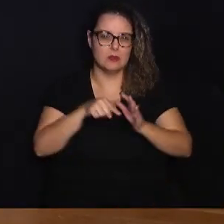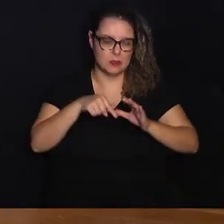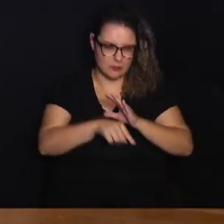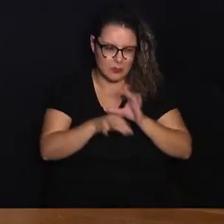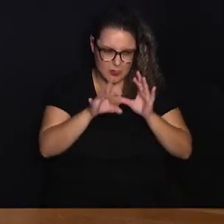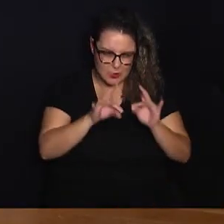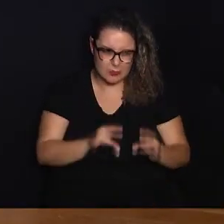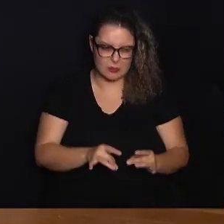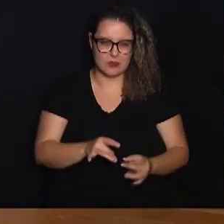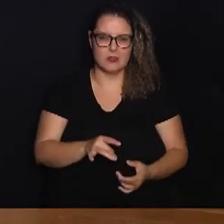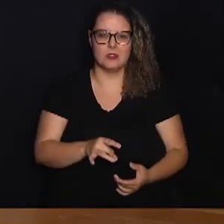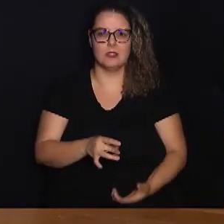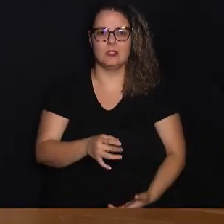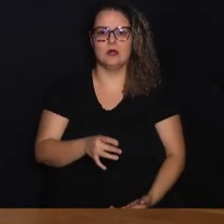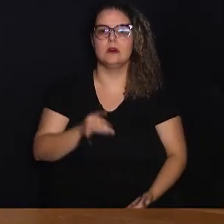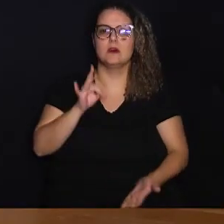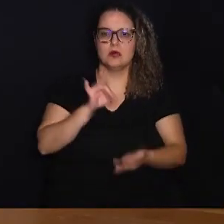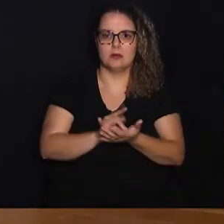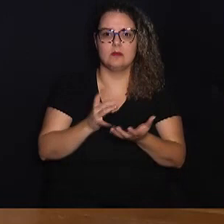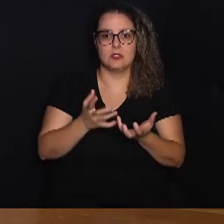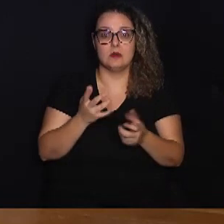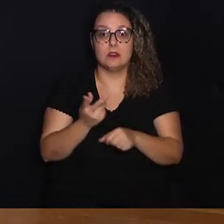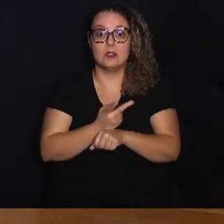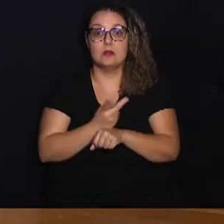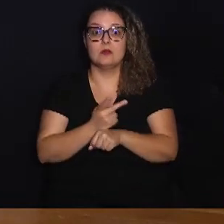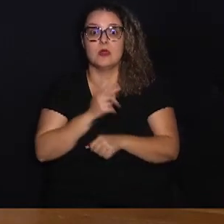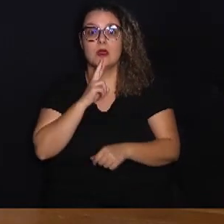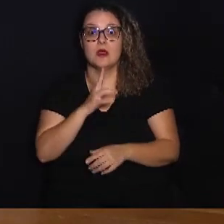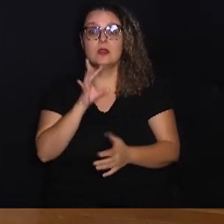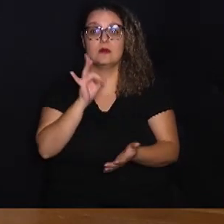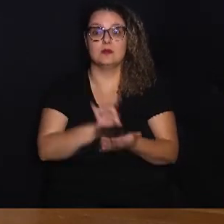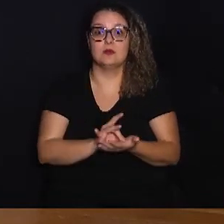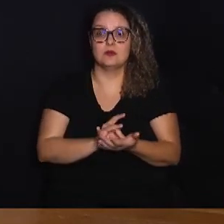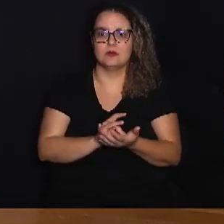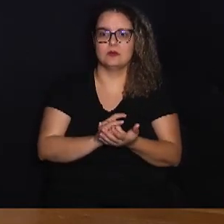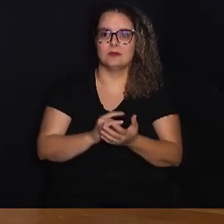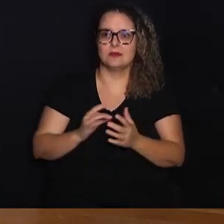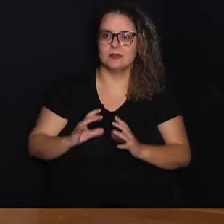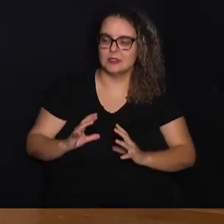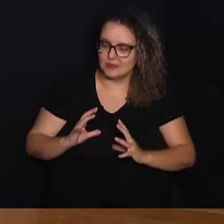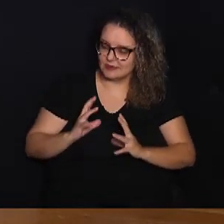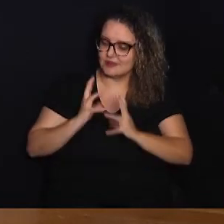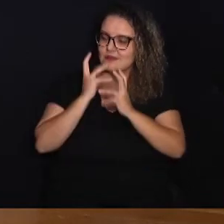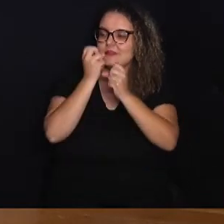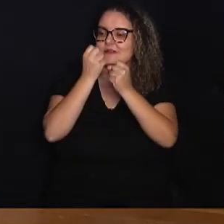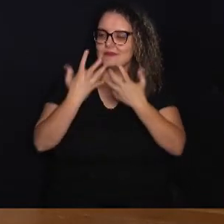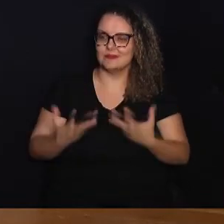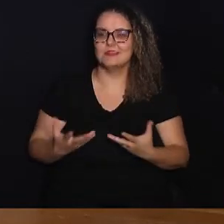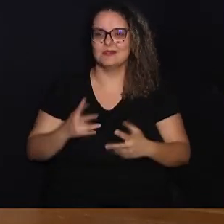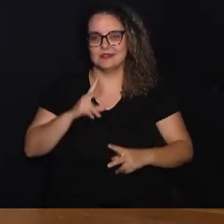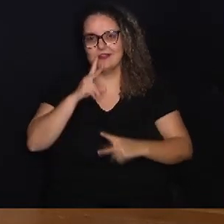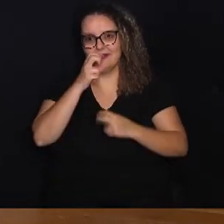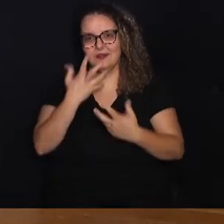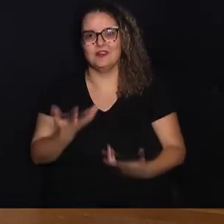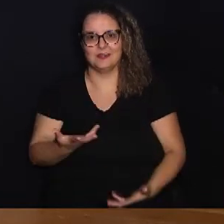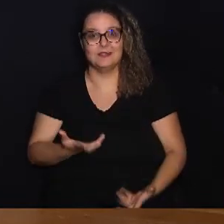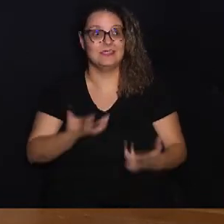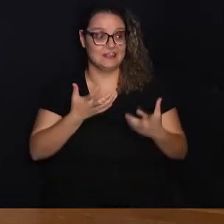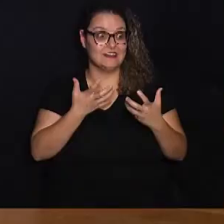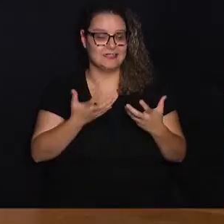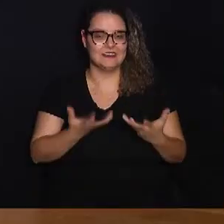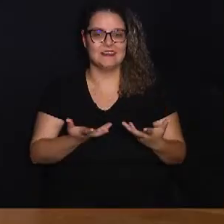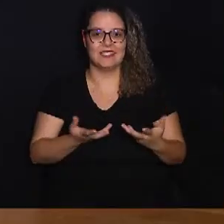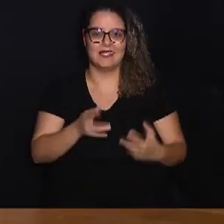né? Eles realmente querem buscar. Eles criaram esse músculo, Eles né? criaram esse músculo e aí eles